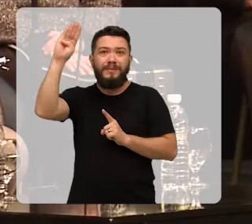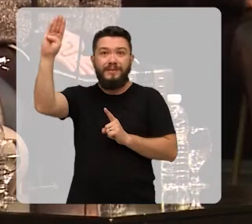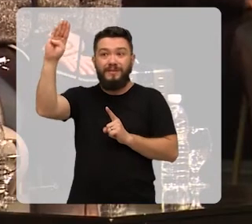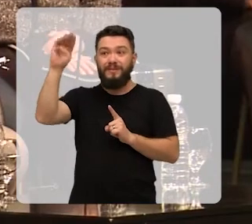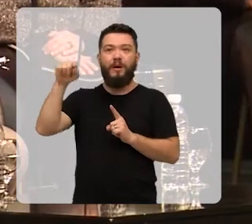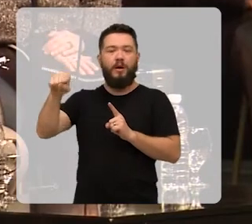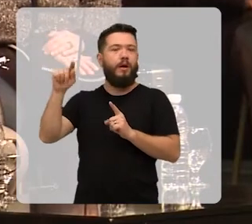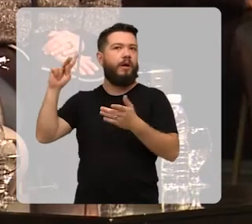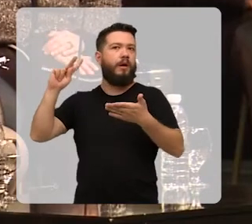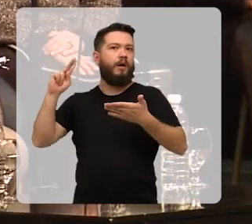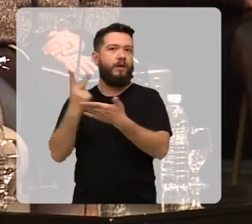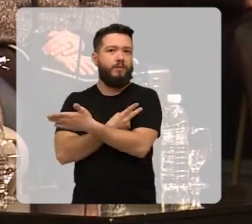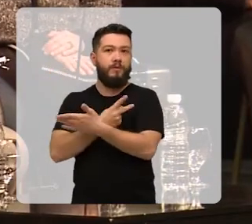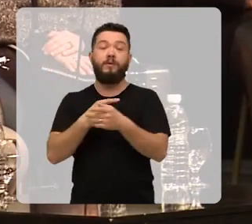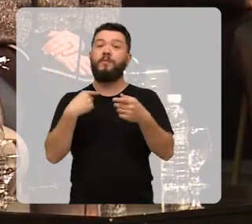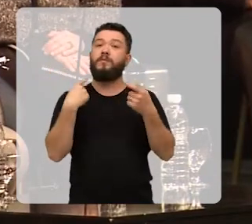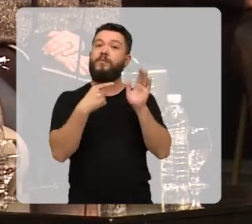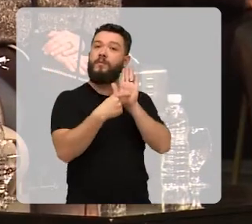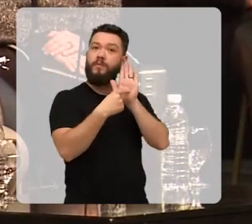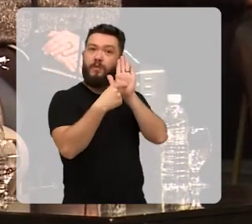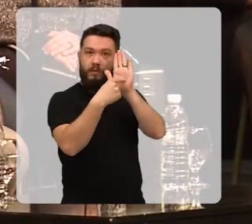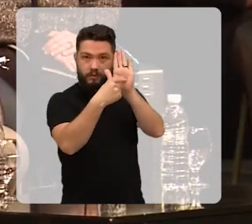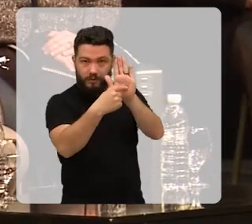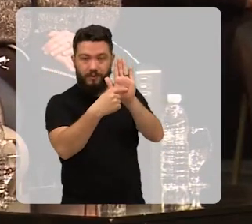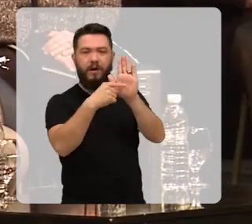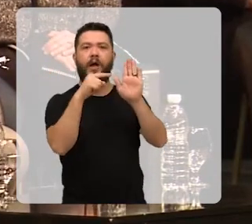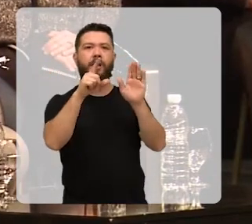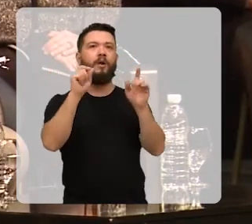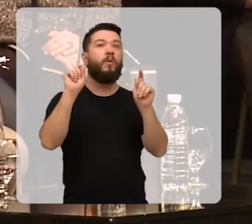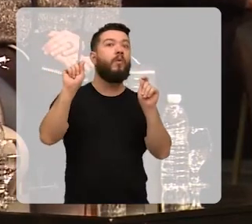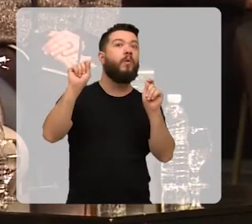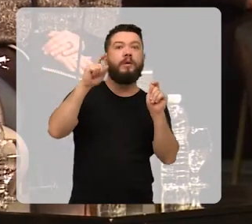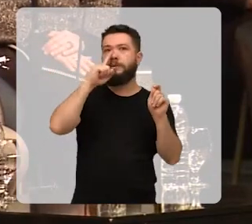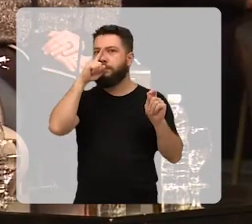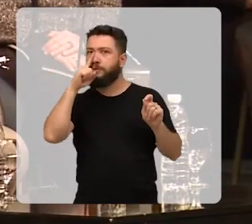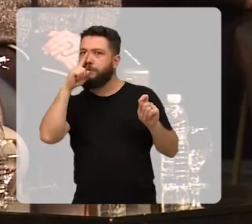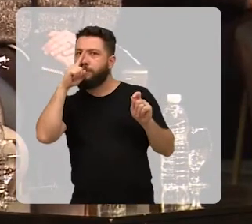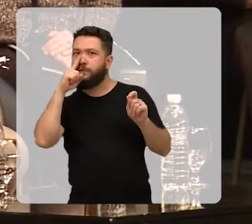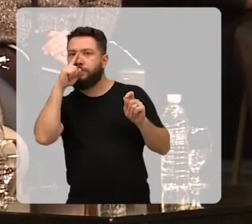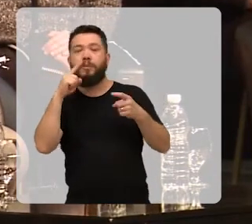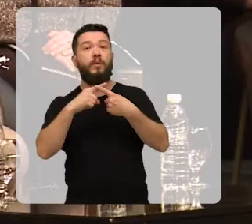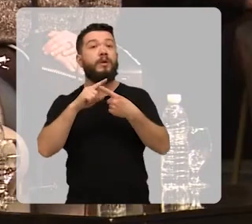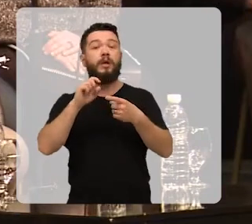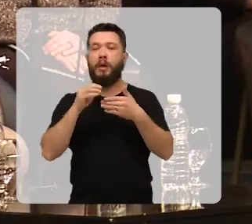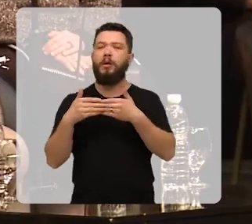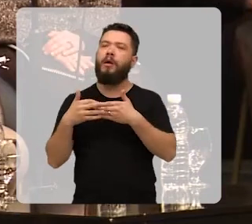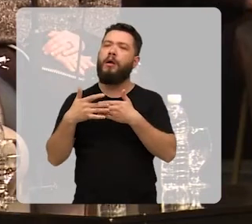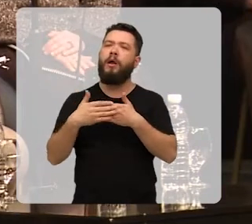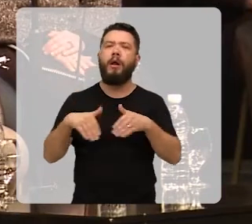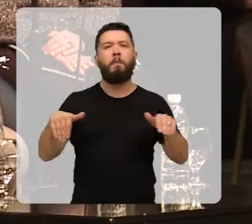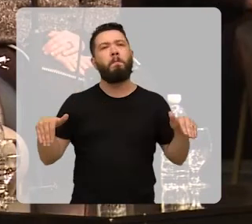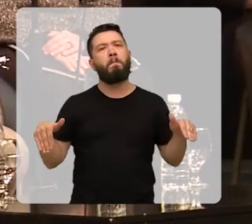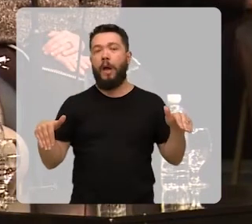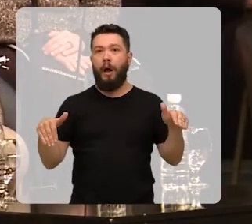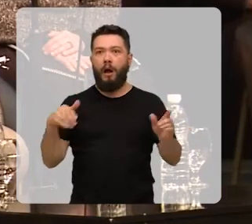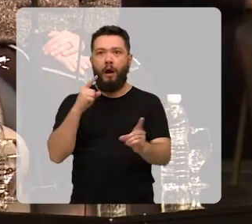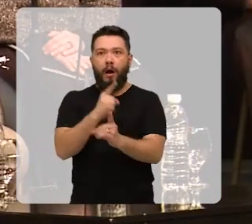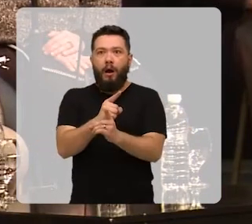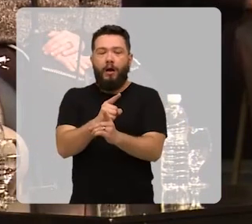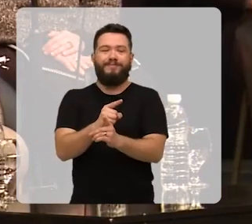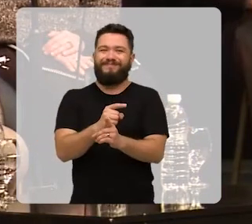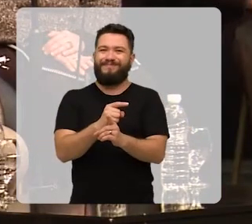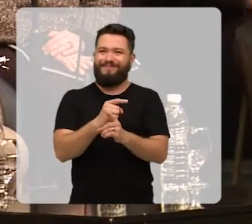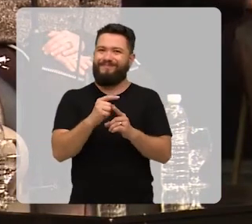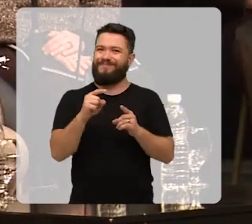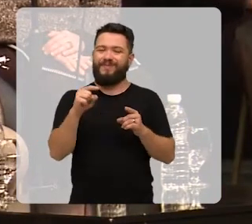holocausto e reconhecer os sinais de perigo antes que seja tarde demais para agir o preço de liberdade